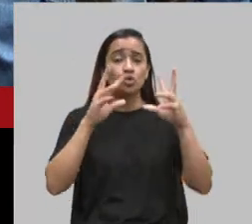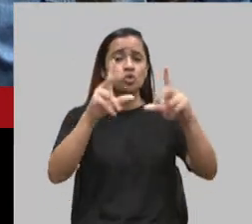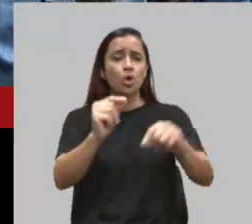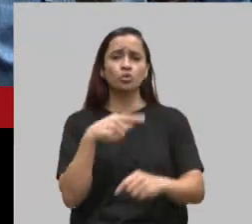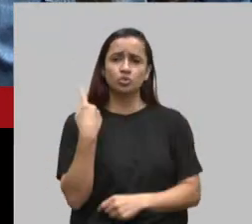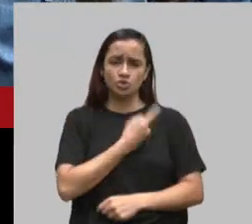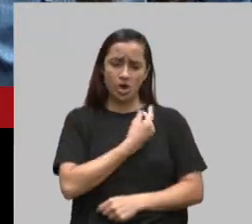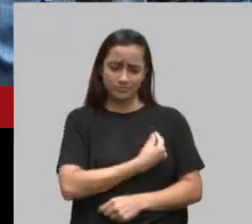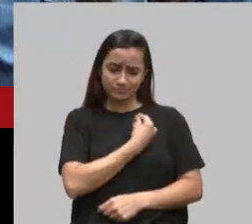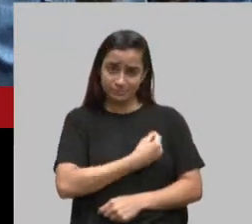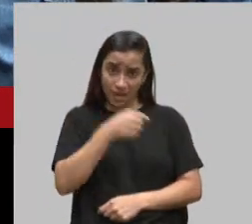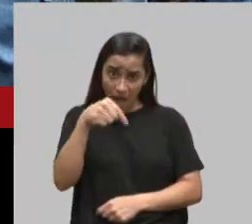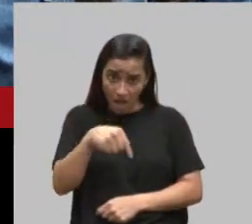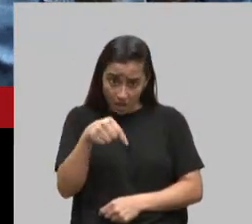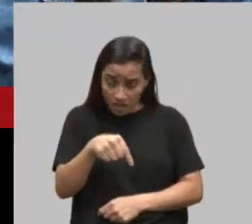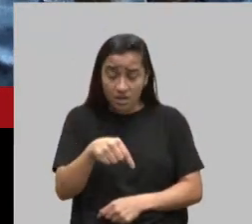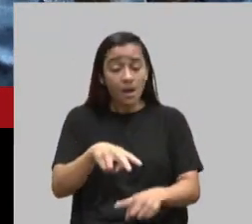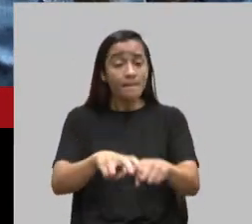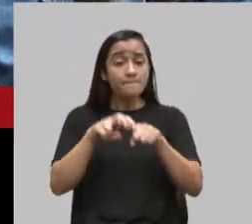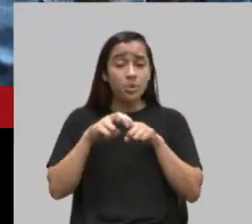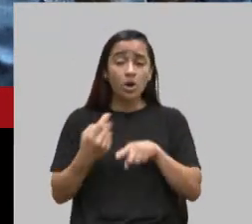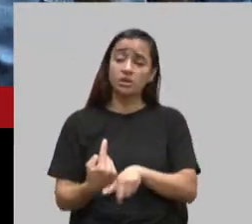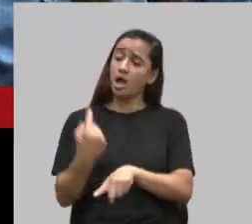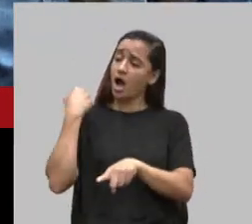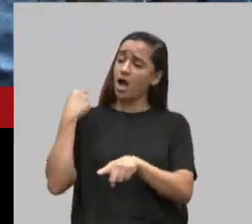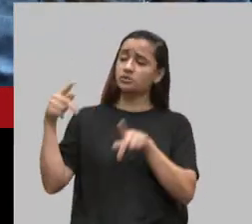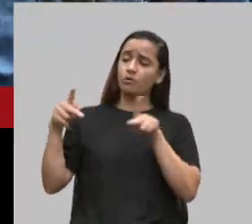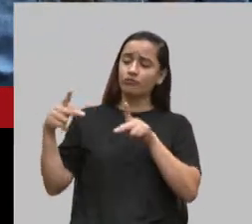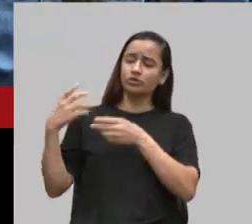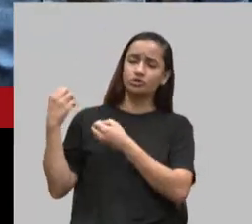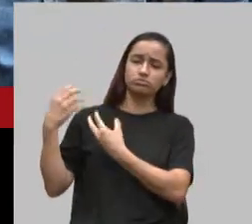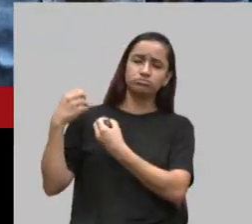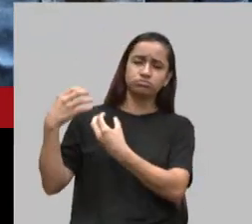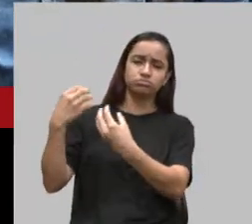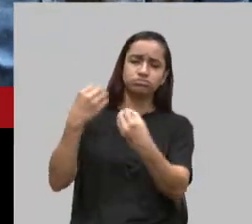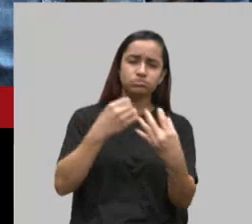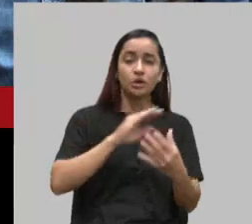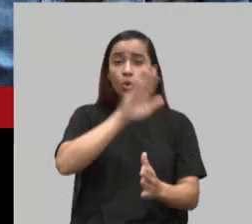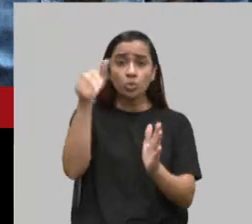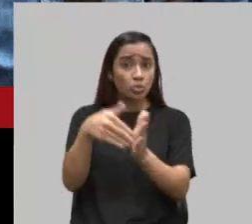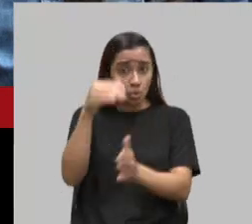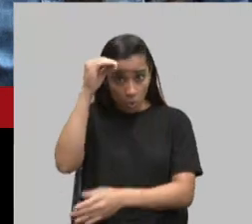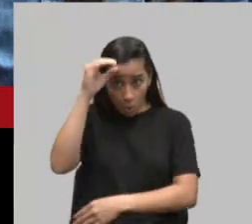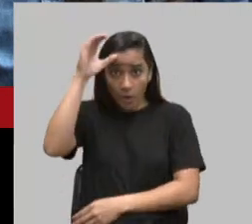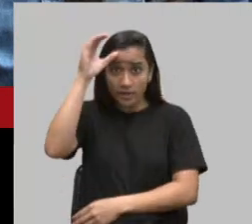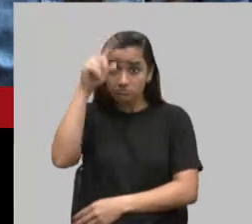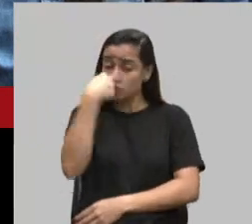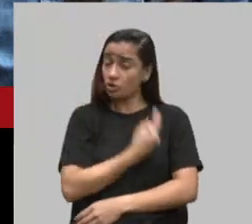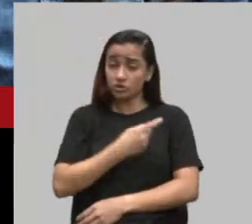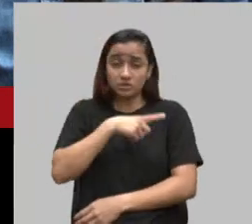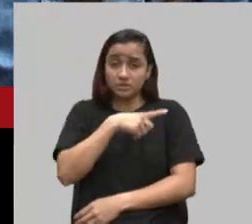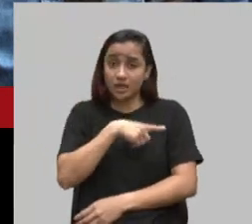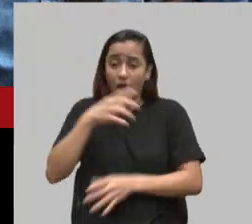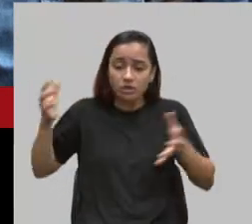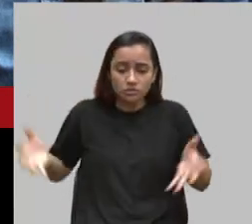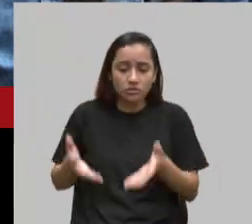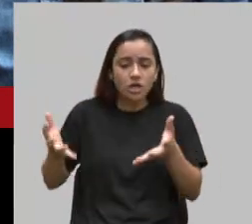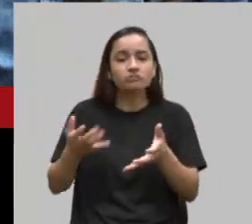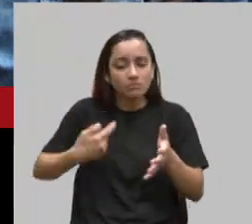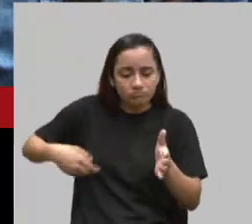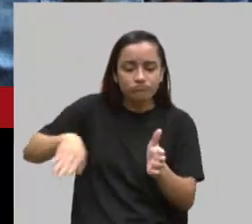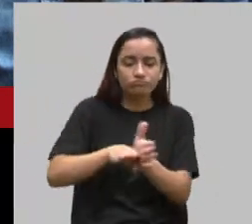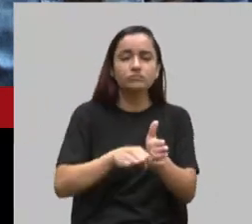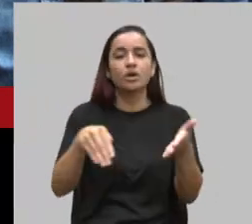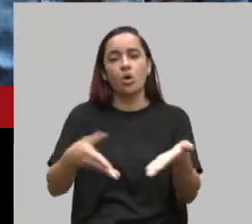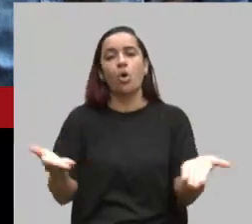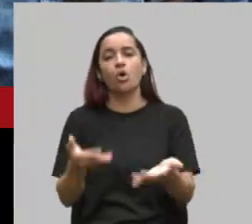estamos aqui por causa dos professores os nossos ensinamentos passados por Ele para nós nos incentivaram a vim aqui lutar e eu tô